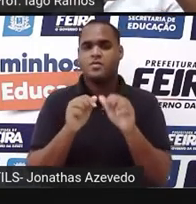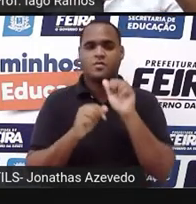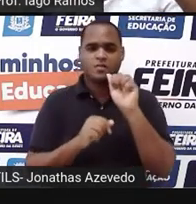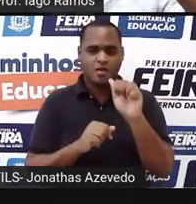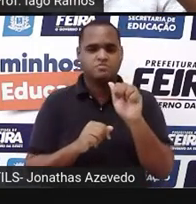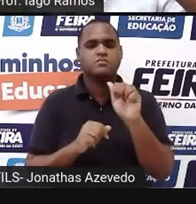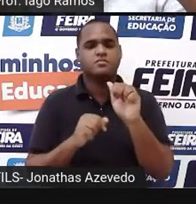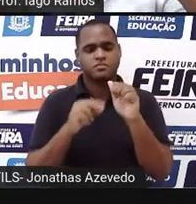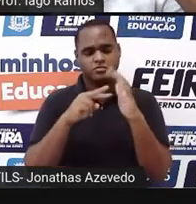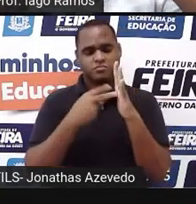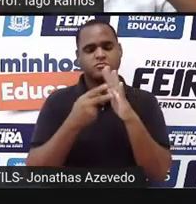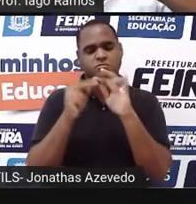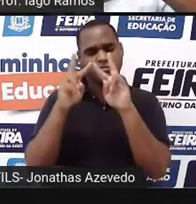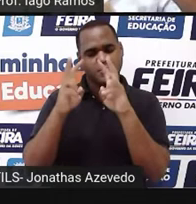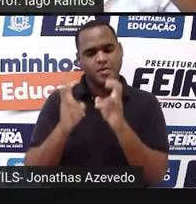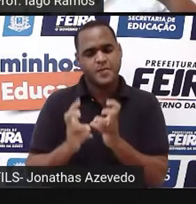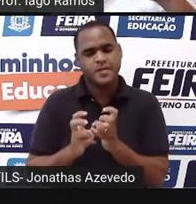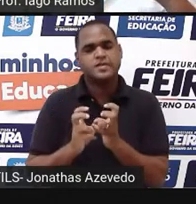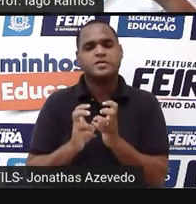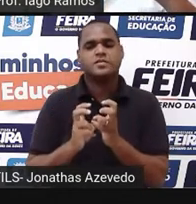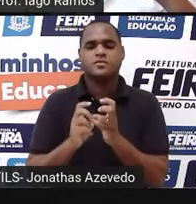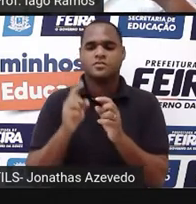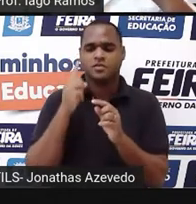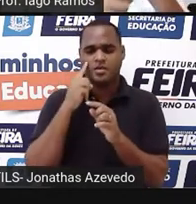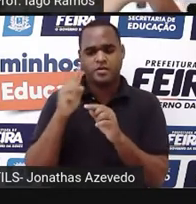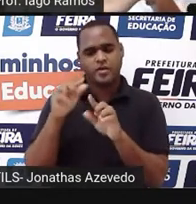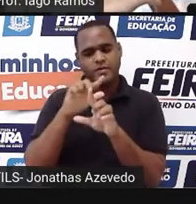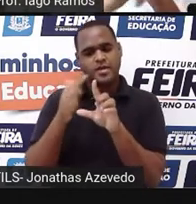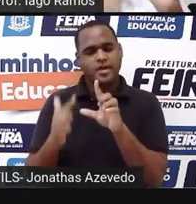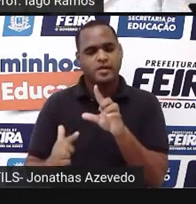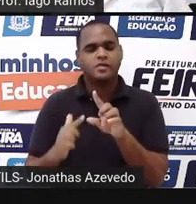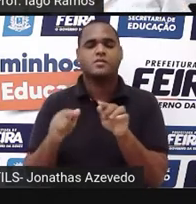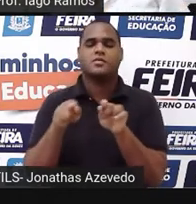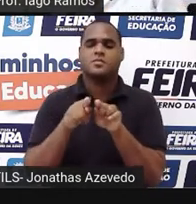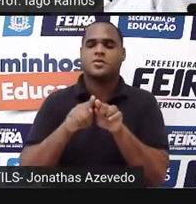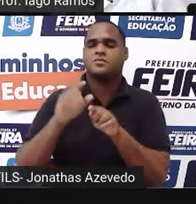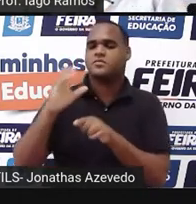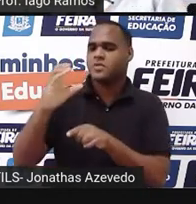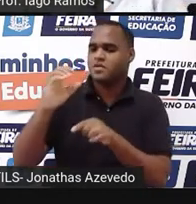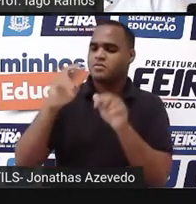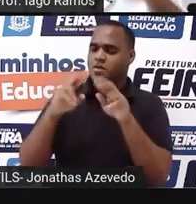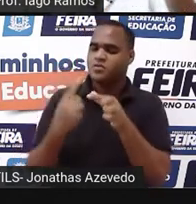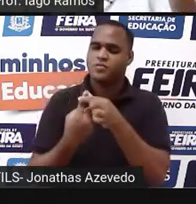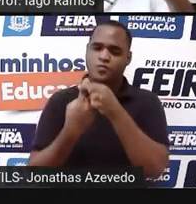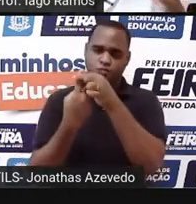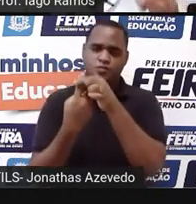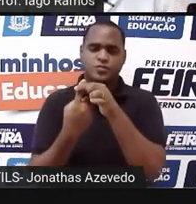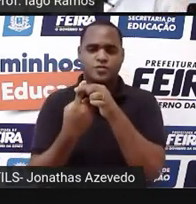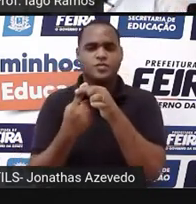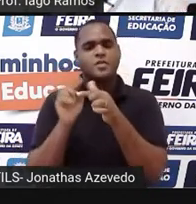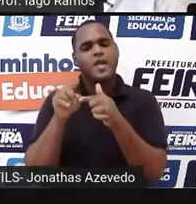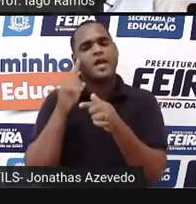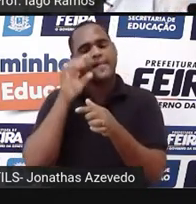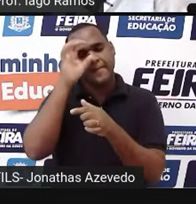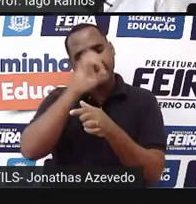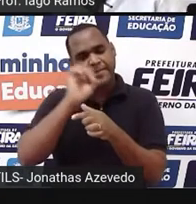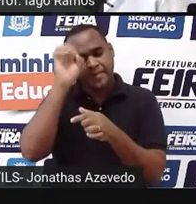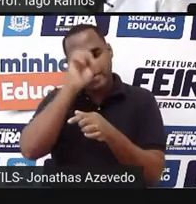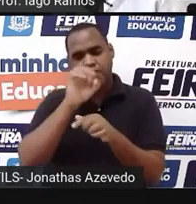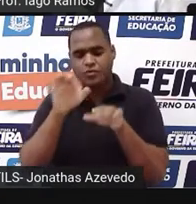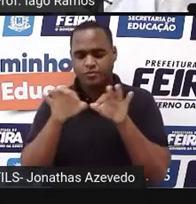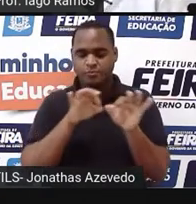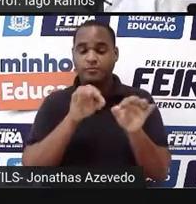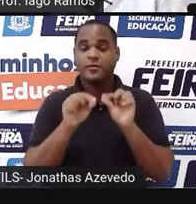é do termo quadrático, o B, que é do termo linear, e o C, que é o independente. Mas a gente só aprendeu a